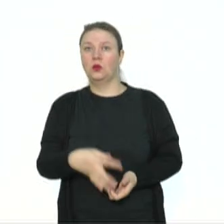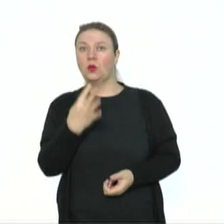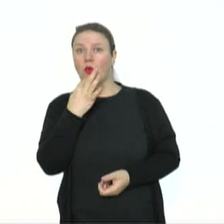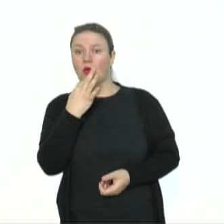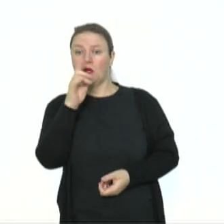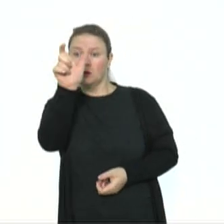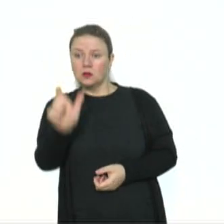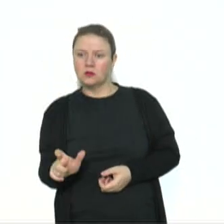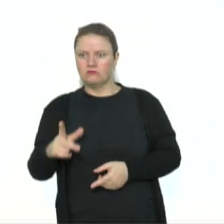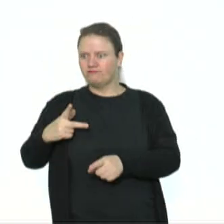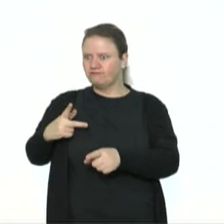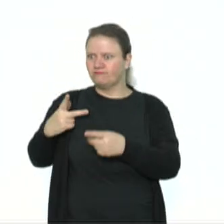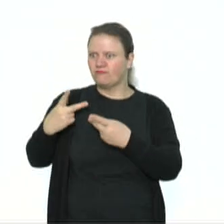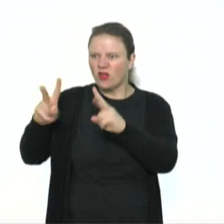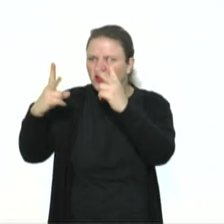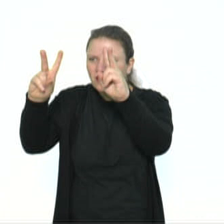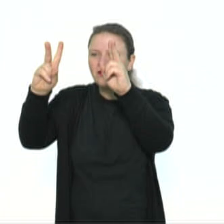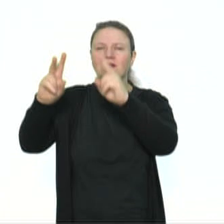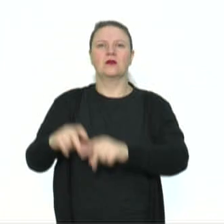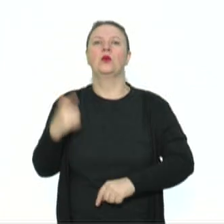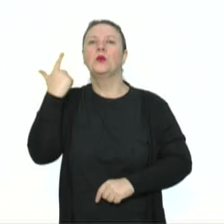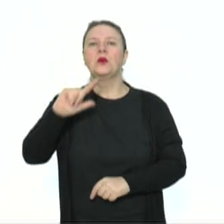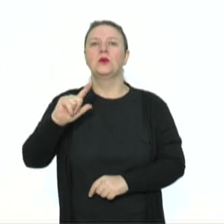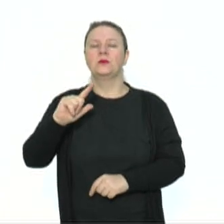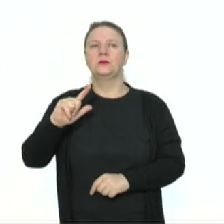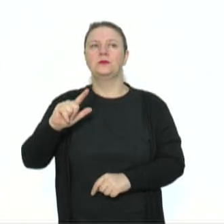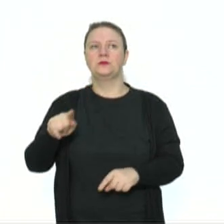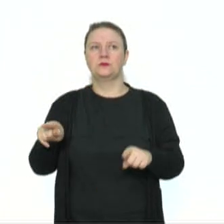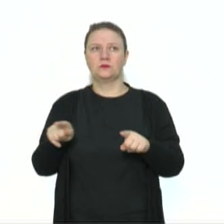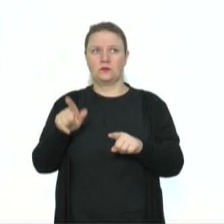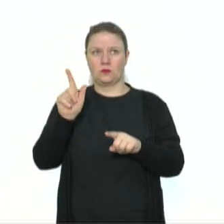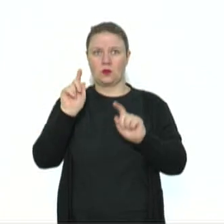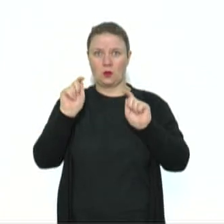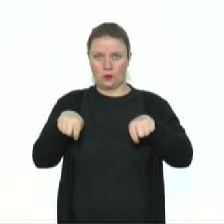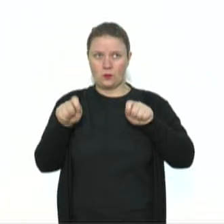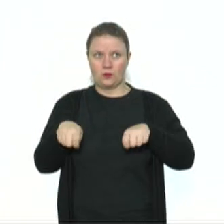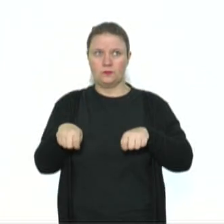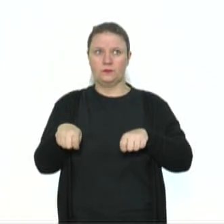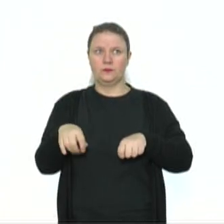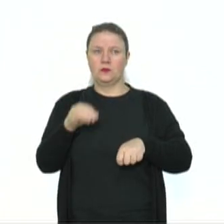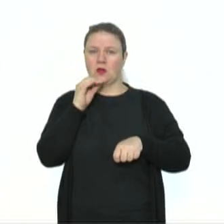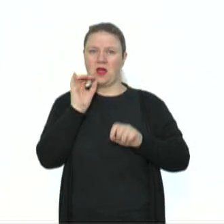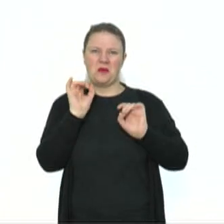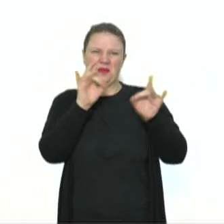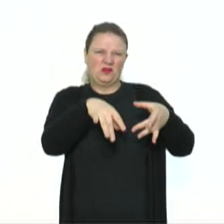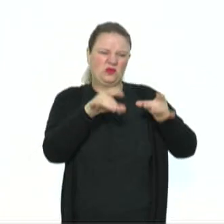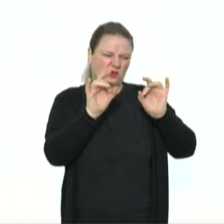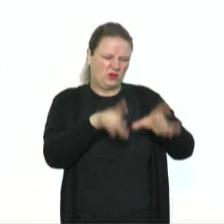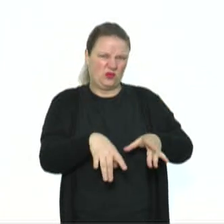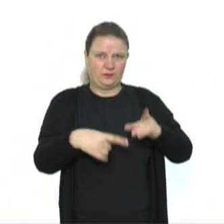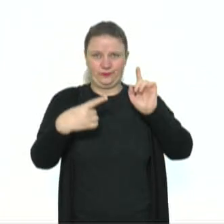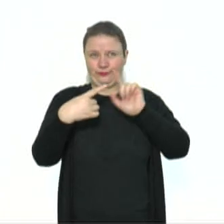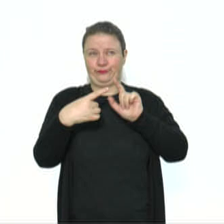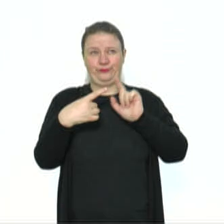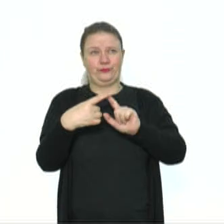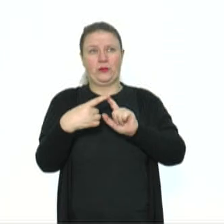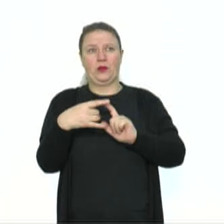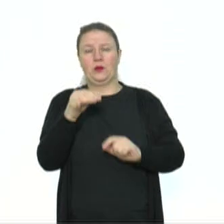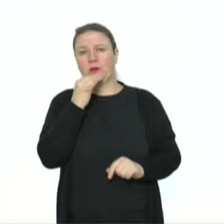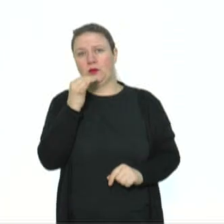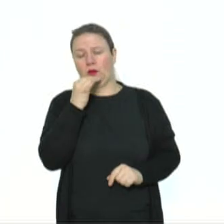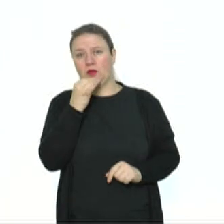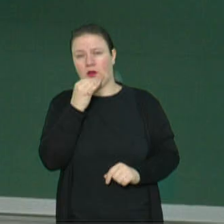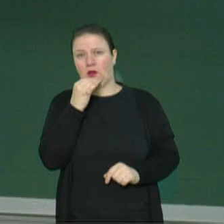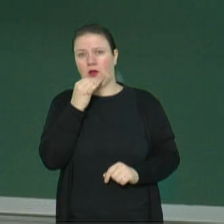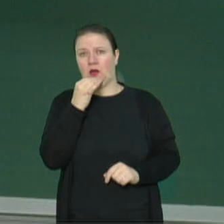vencedor. Então, essas formas aqui que podem levar ao término da luta. Desistência, que é a primeira delas, então a desistência caracteriza pelo